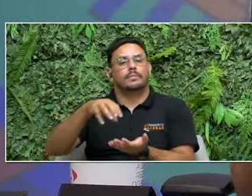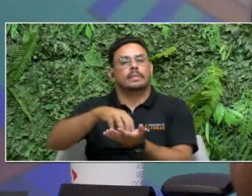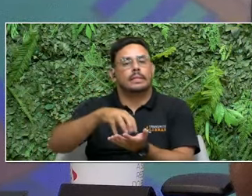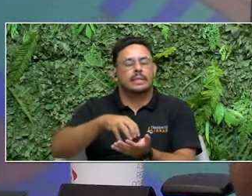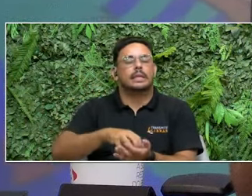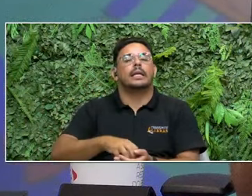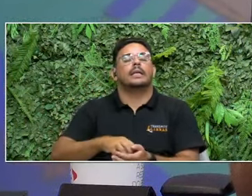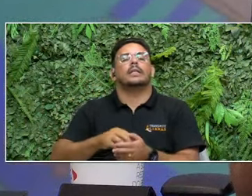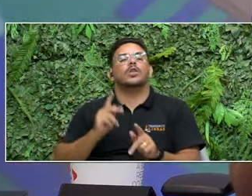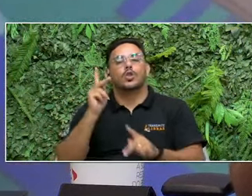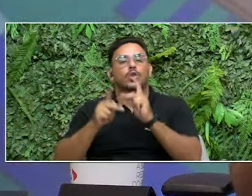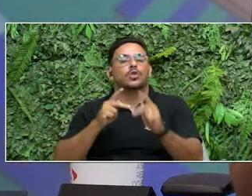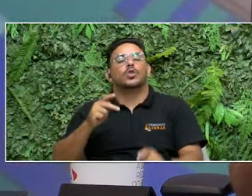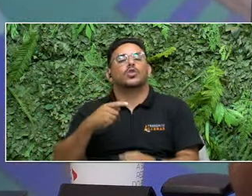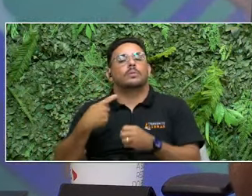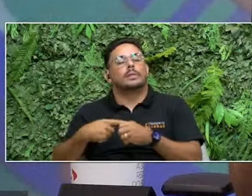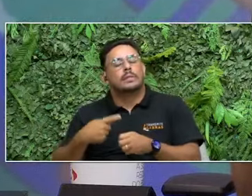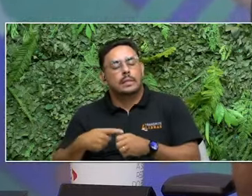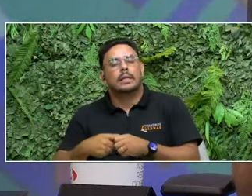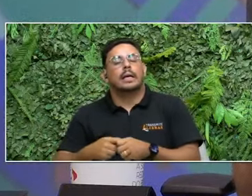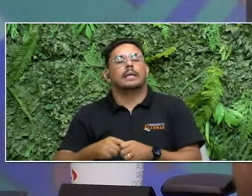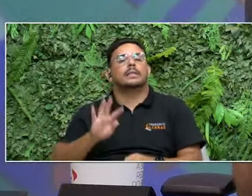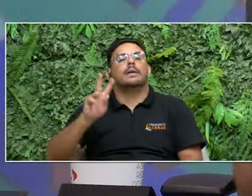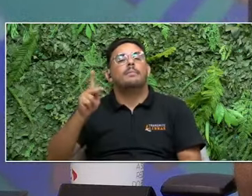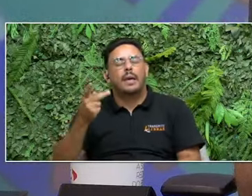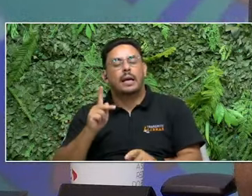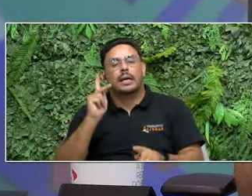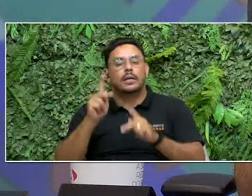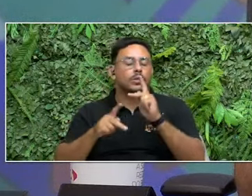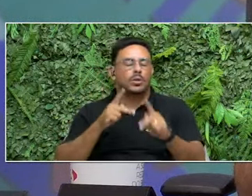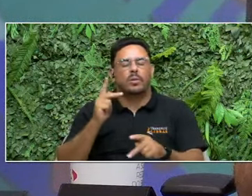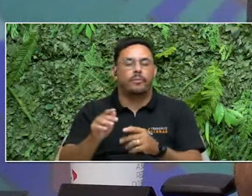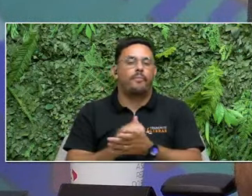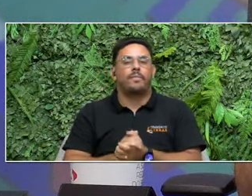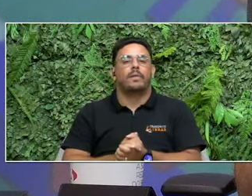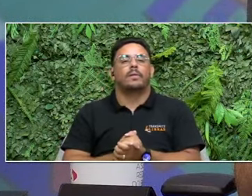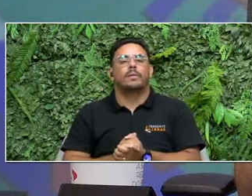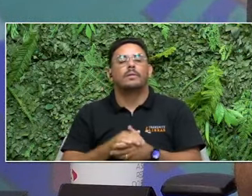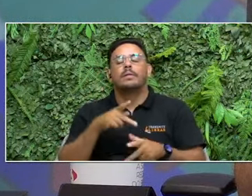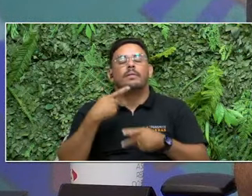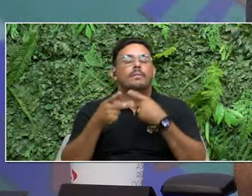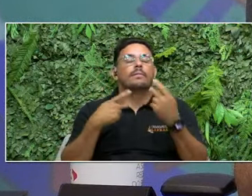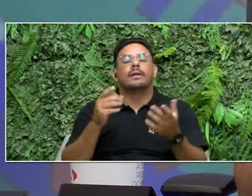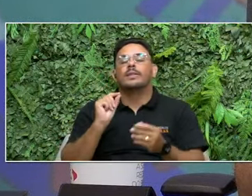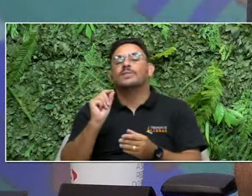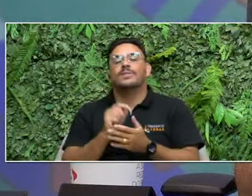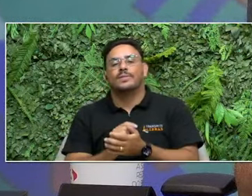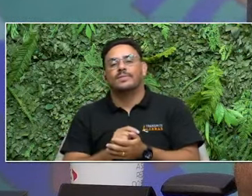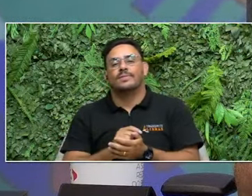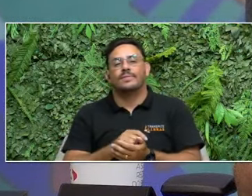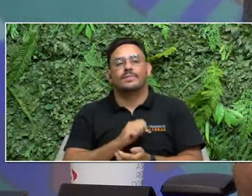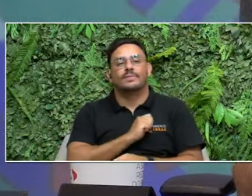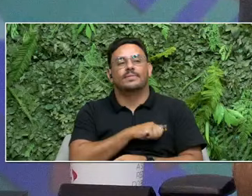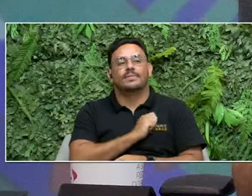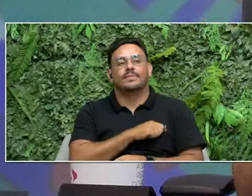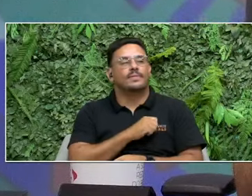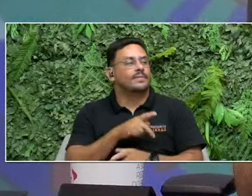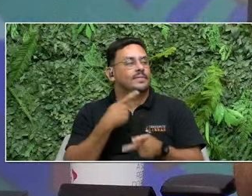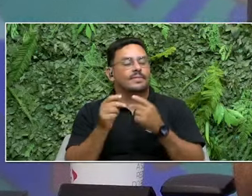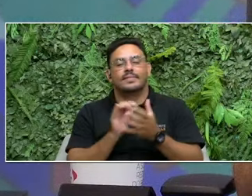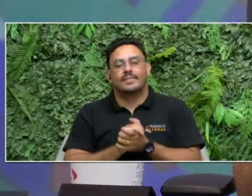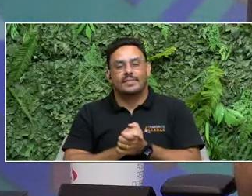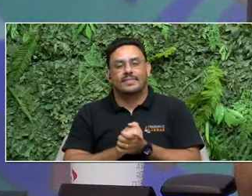Shopping Cidade Beg Shopping Só Marcas o ô gão Que maldade fala que o o o Você viu o que ele